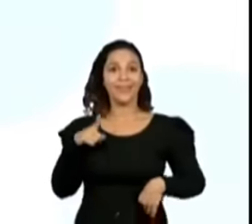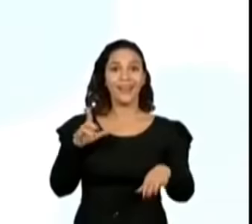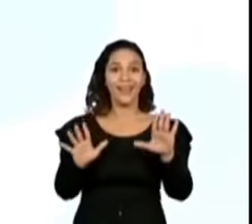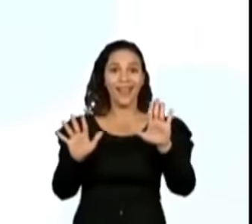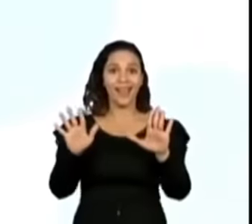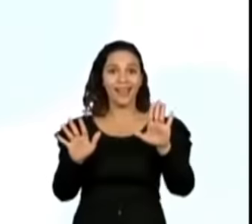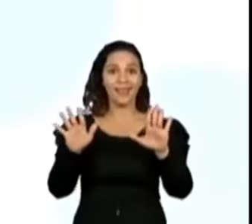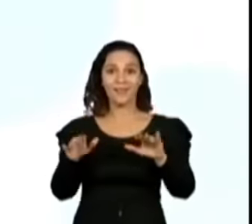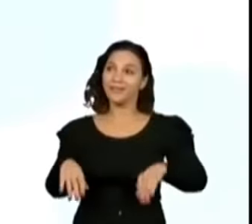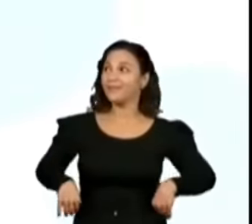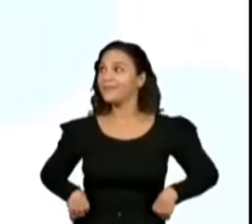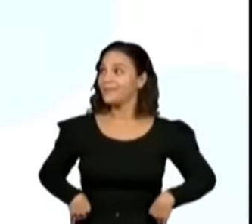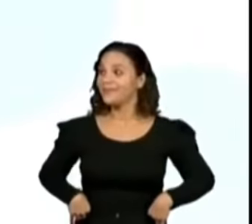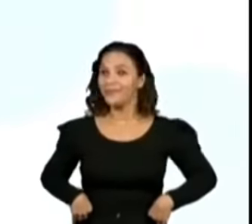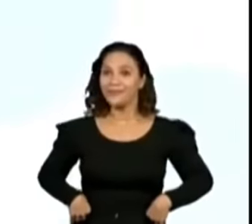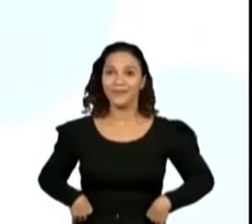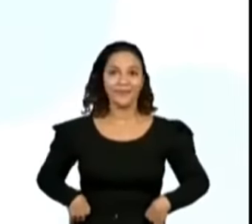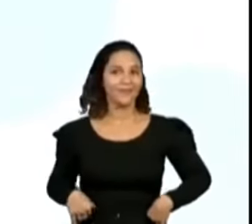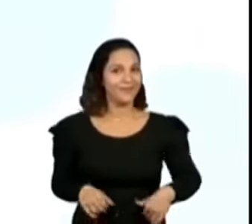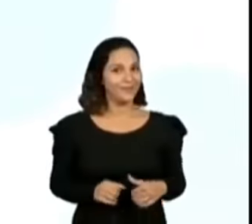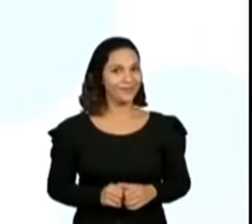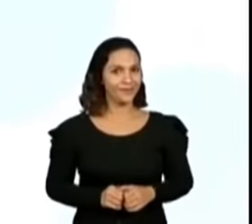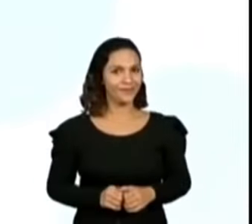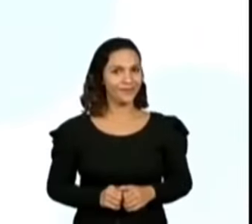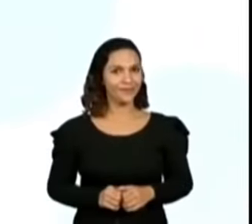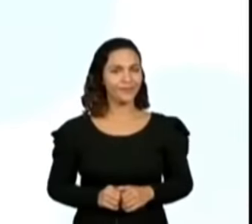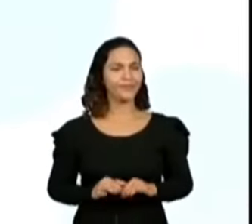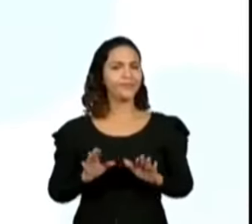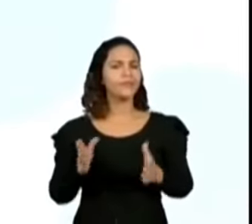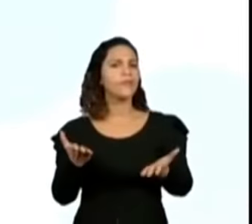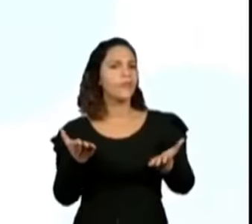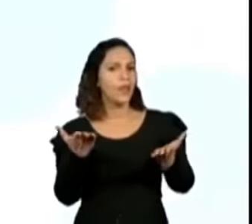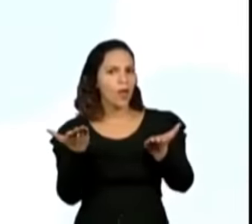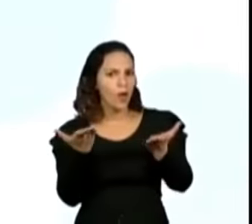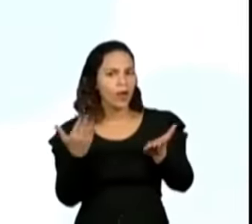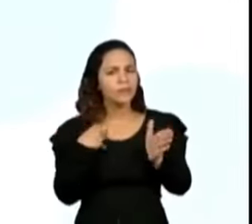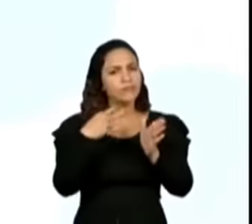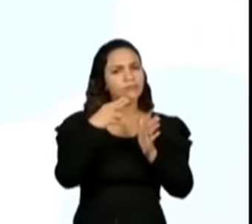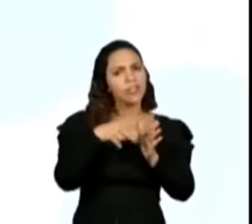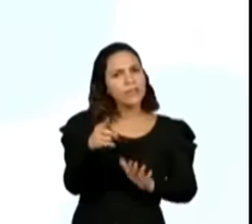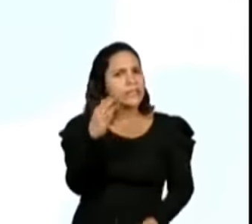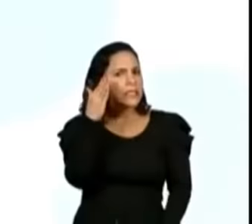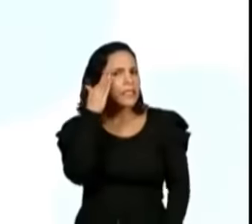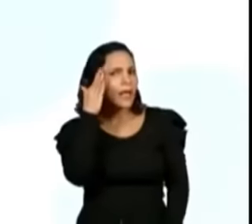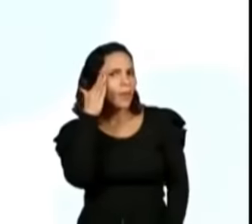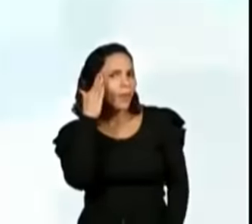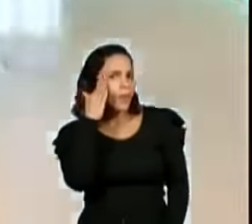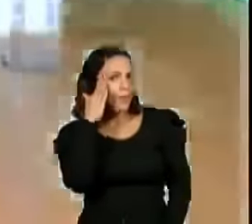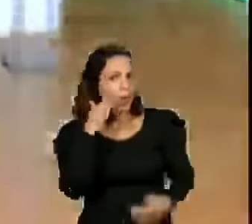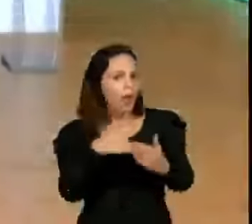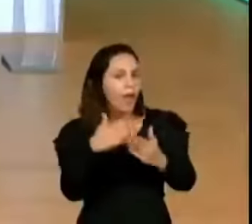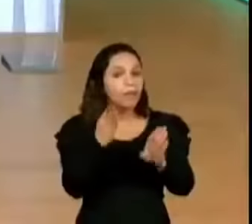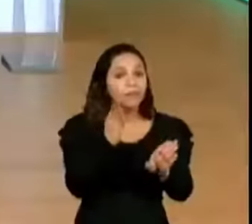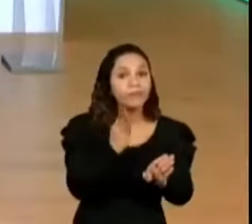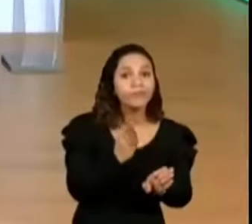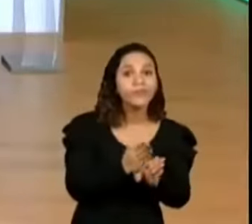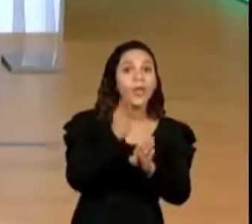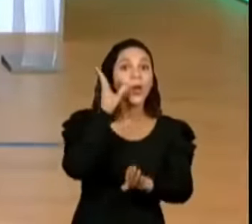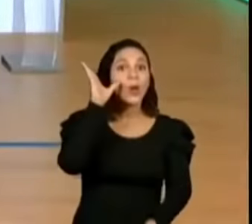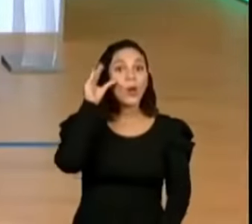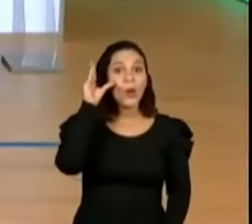animado. Professora Genô, vamos ler um Você Sabia Que? E descobrir